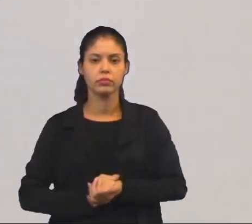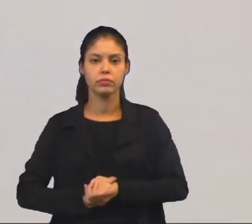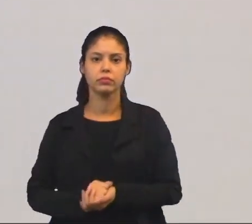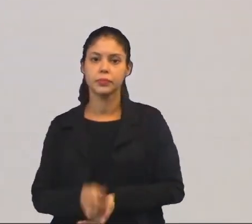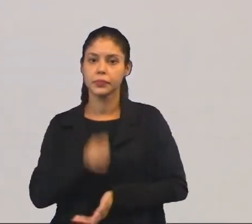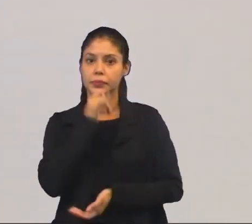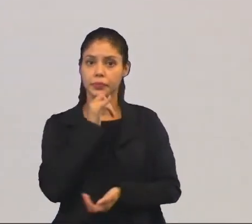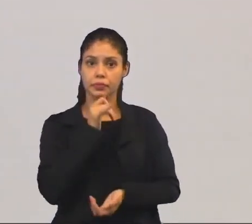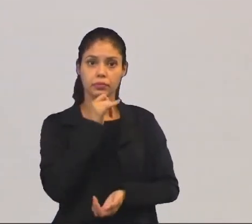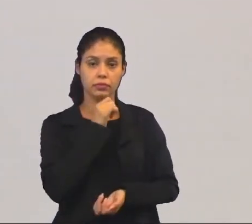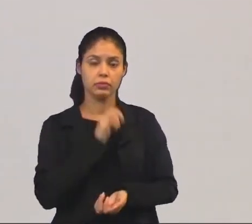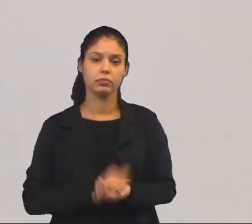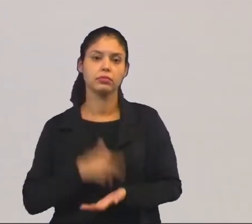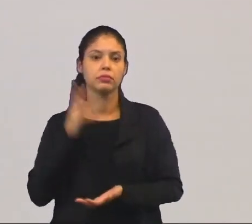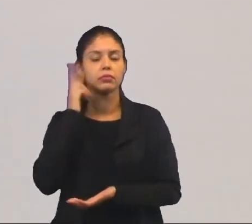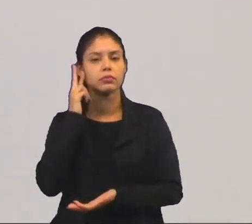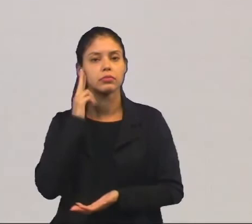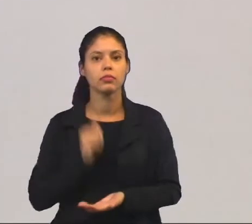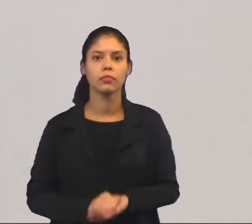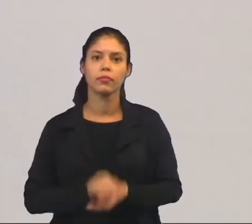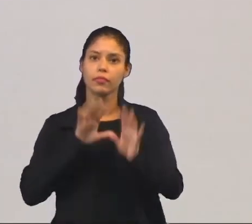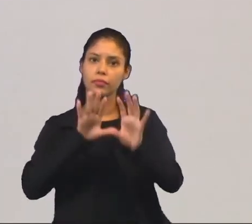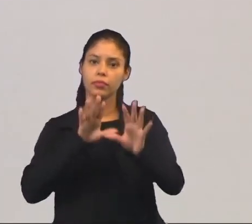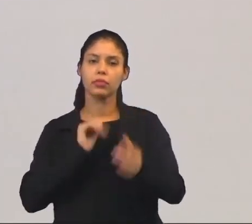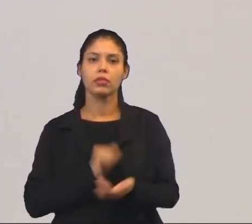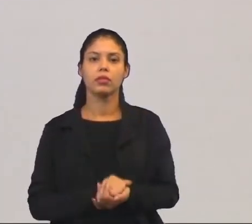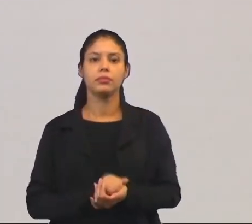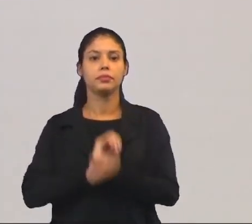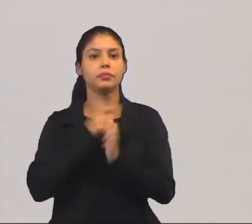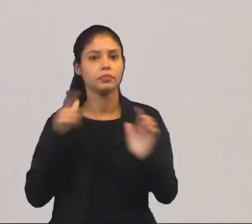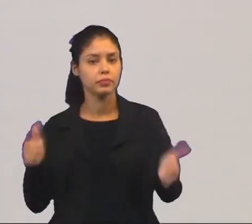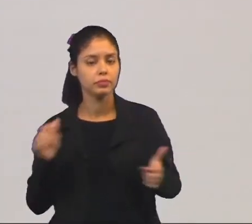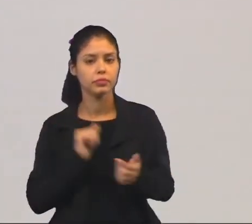Um exemplo muito comum dessa questão